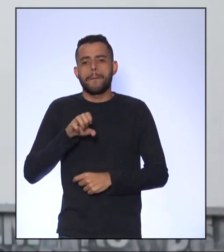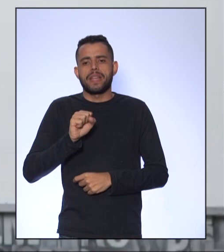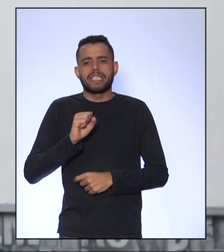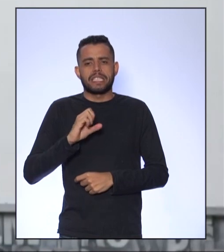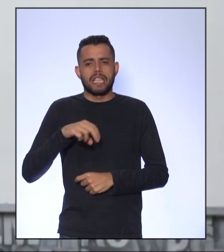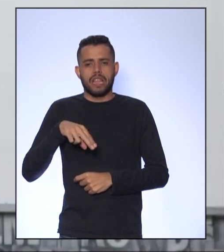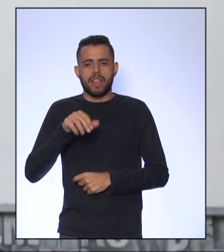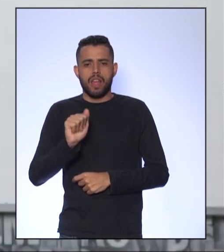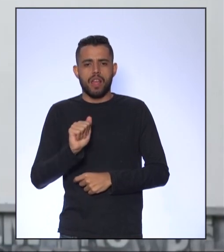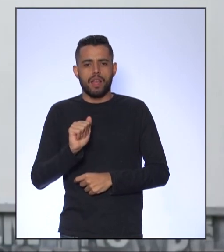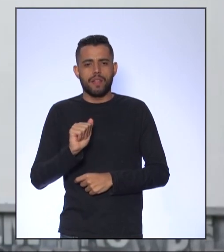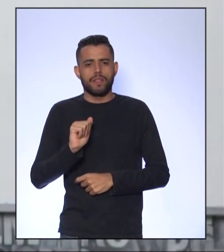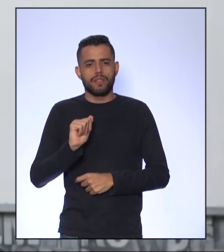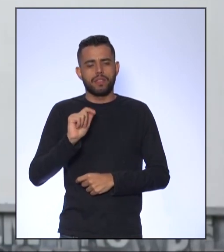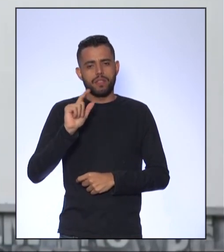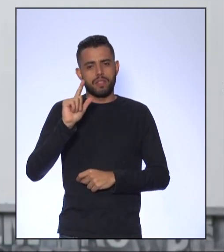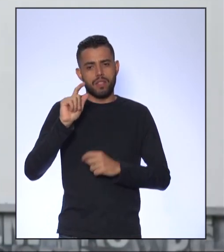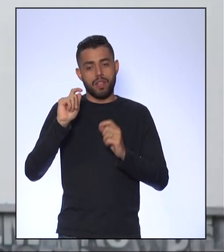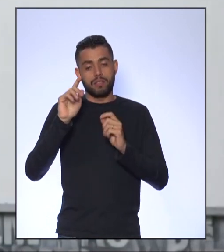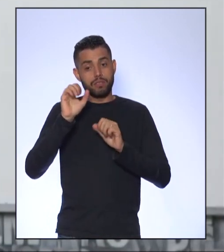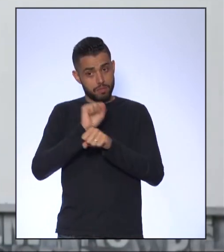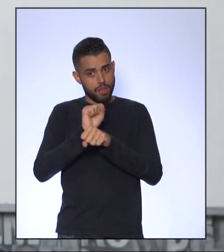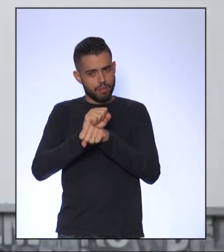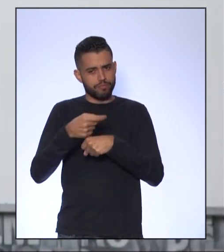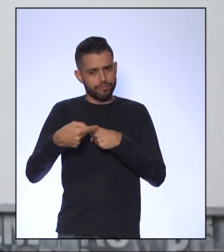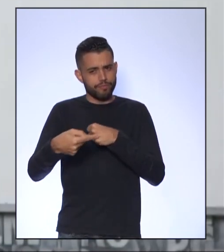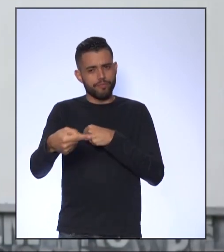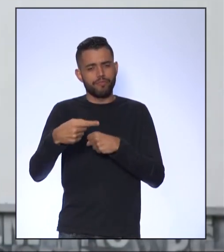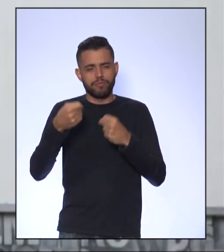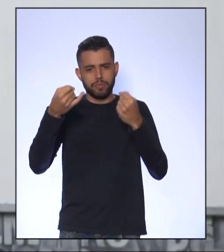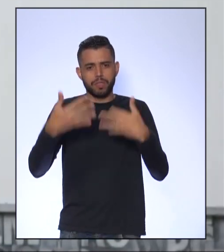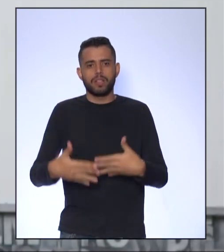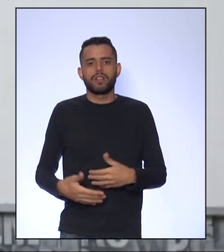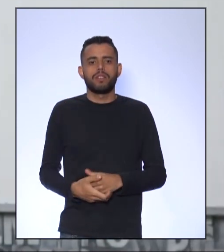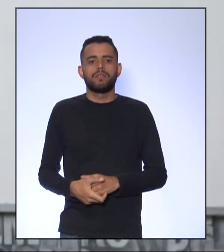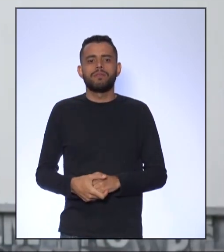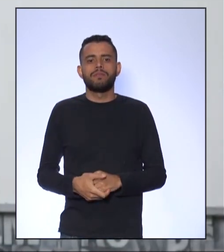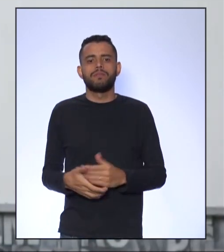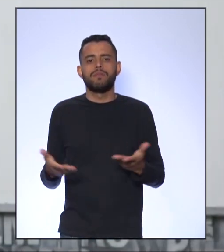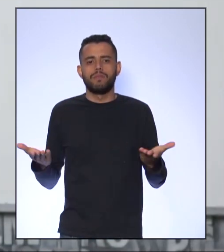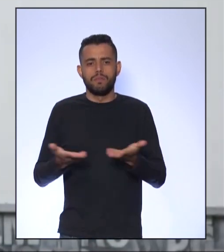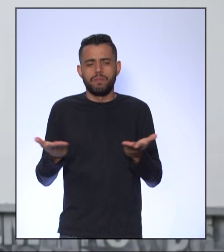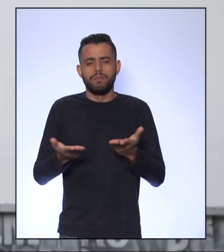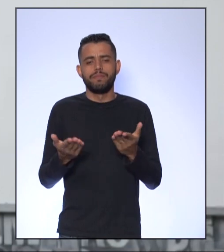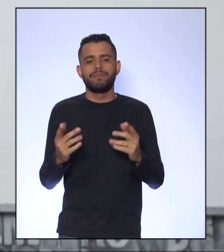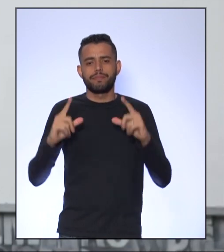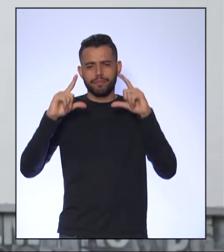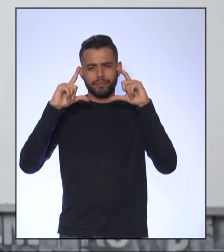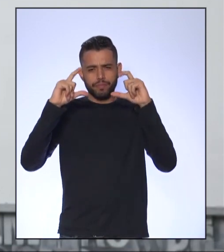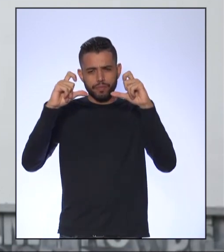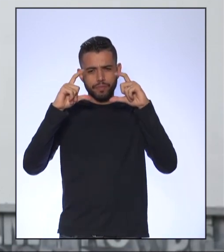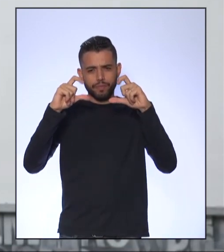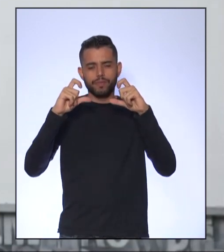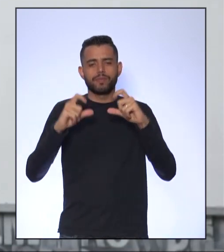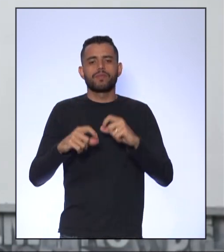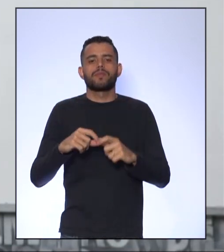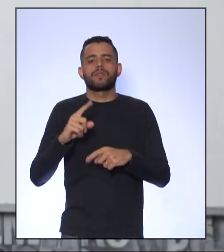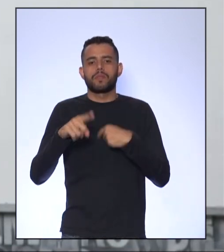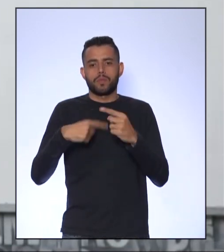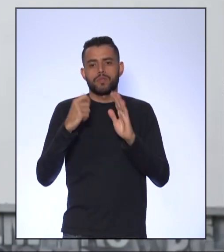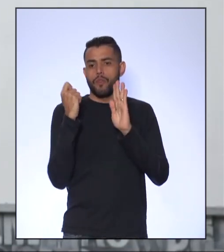vamos ver na próxima lousa. Beleza, guerreiro? Vou liberar para você bater o